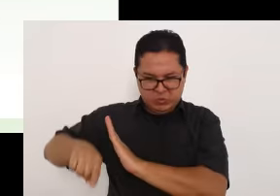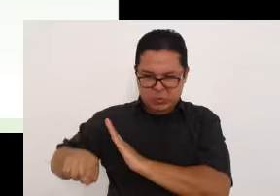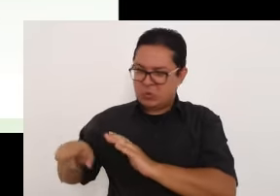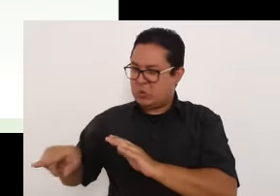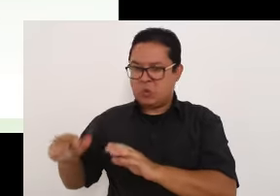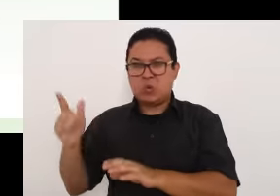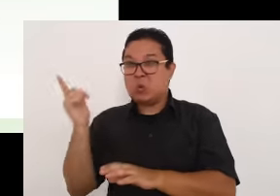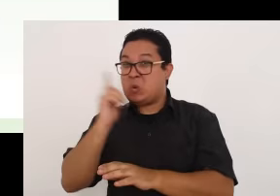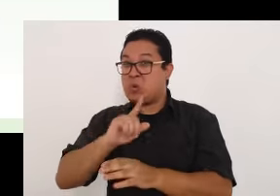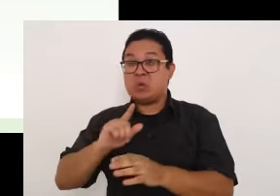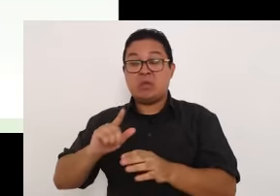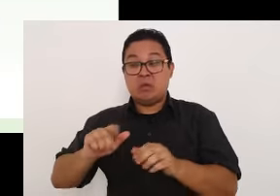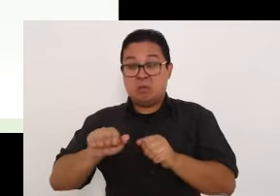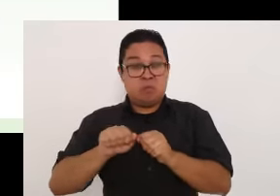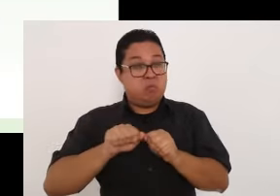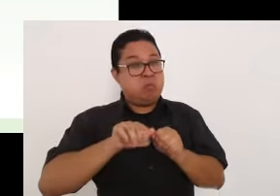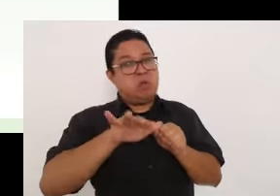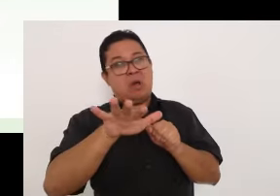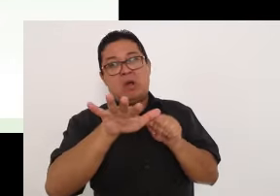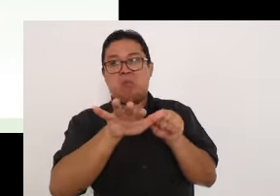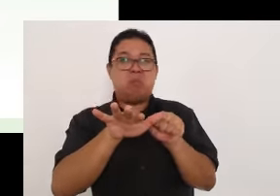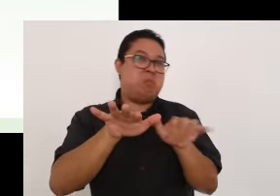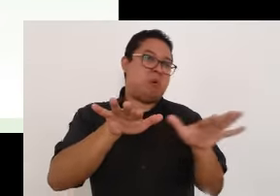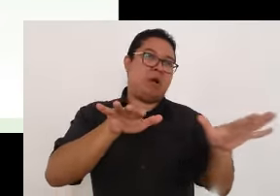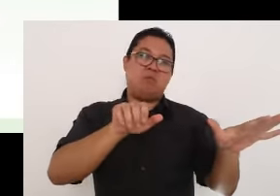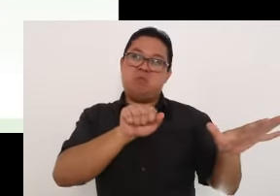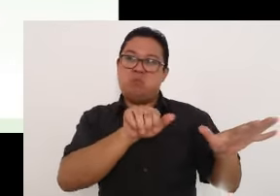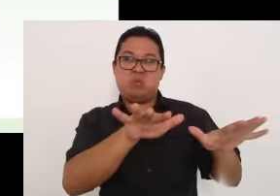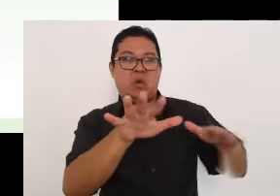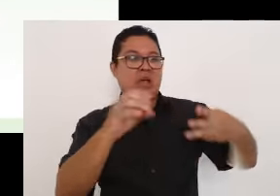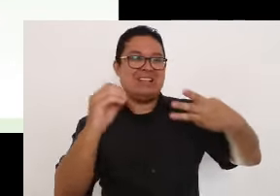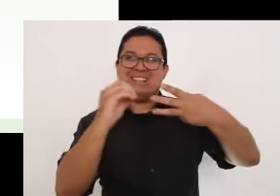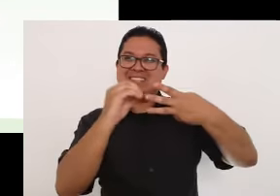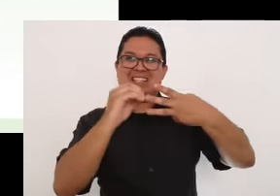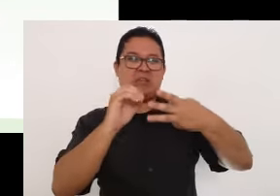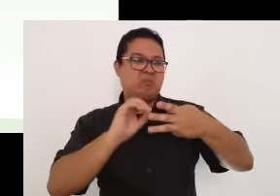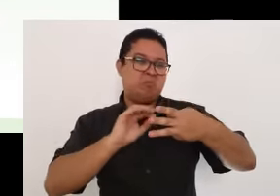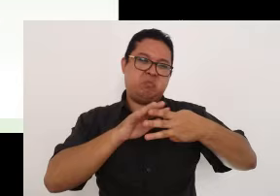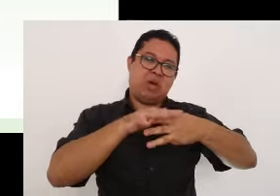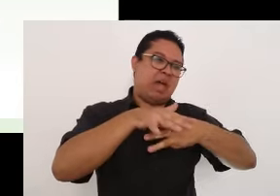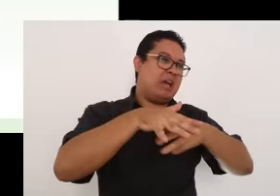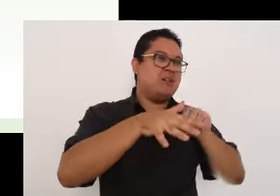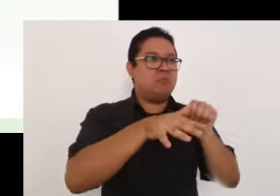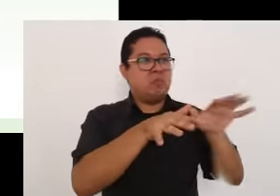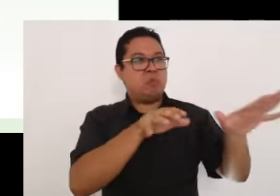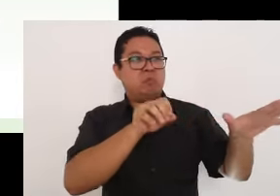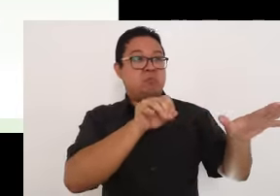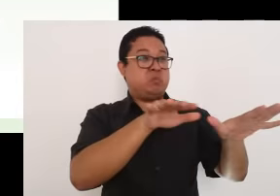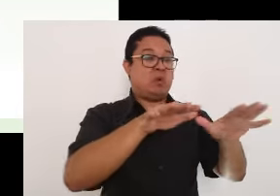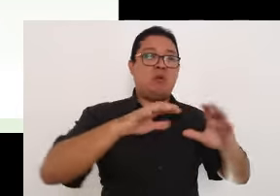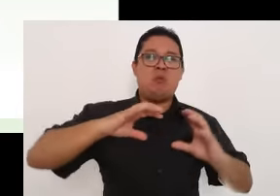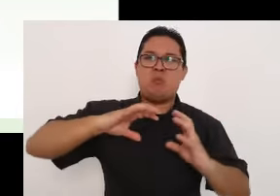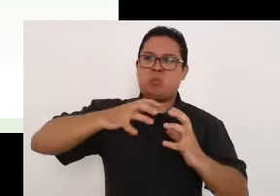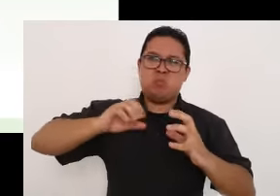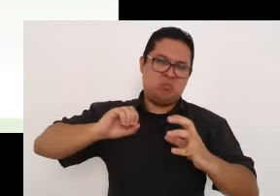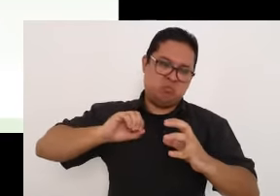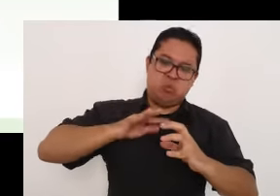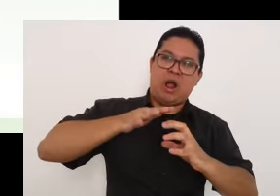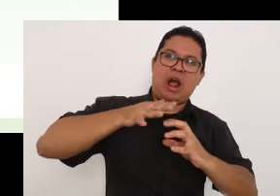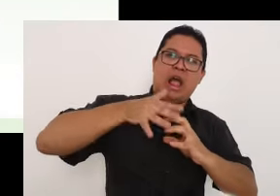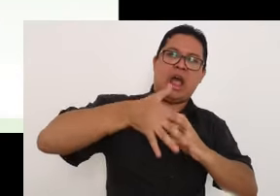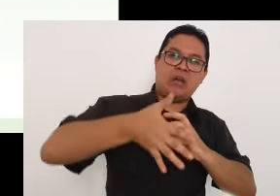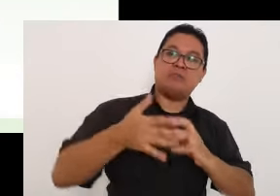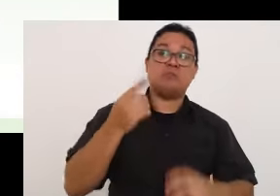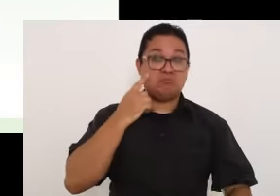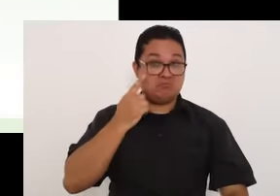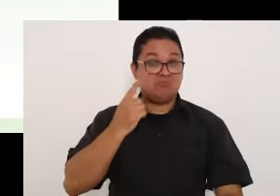simplicidade dele, ele vai infectar uma célula, se reproduzir, conseguir se espalhar e chegar no